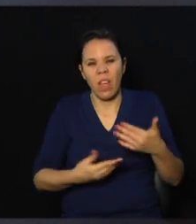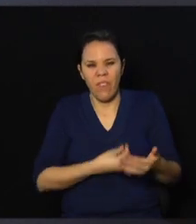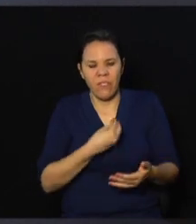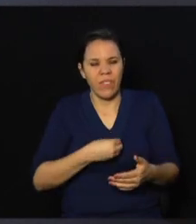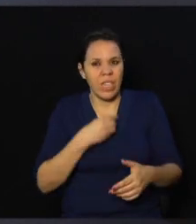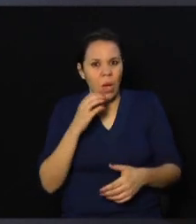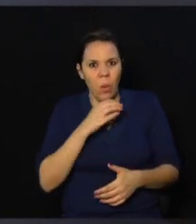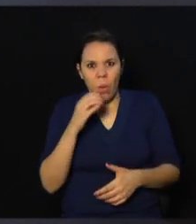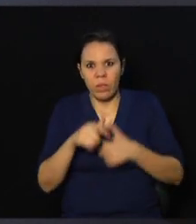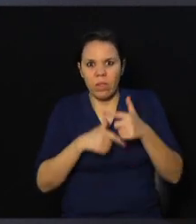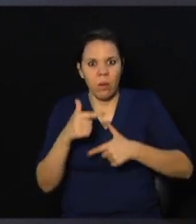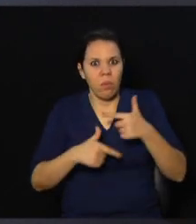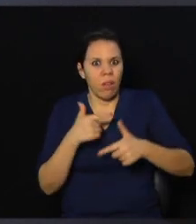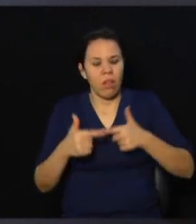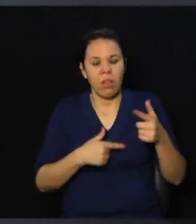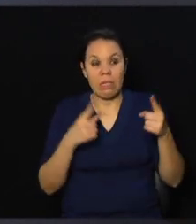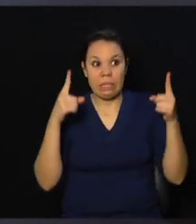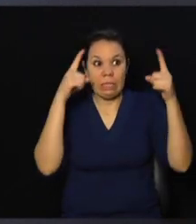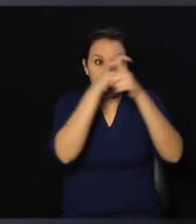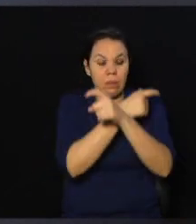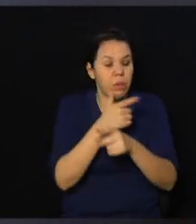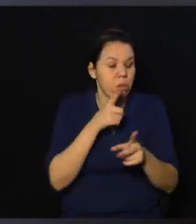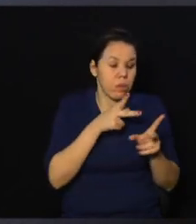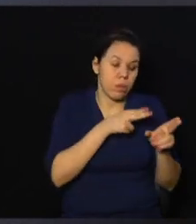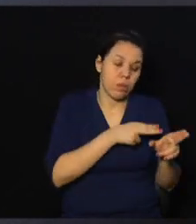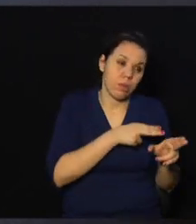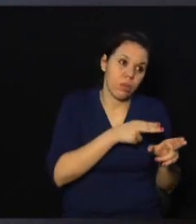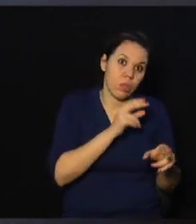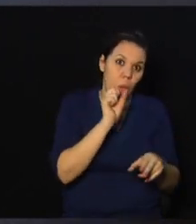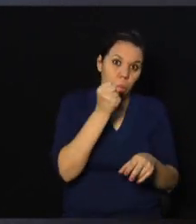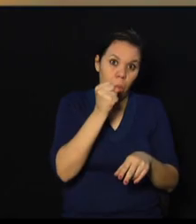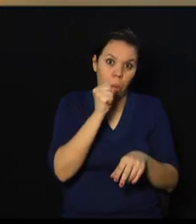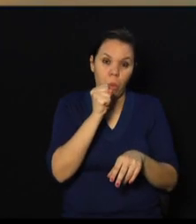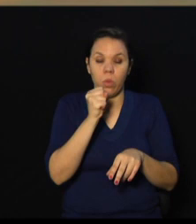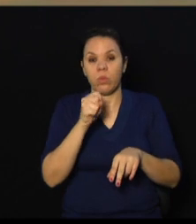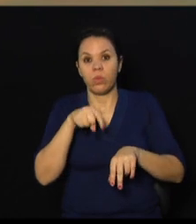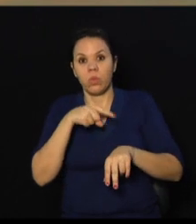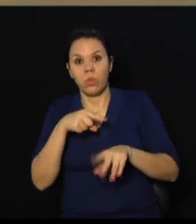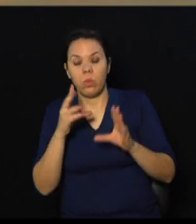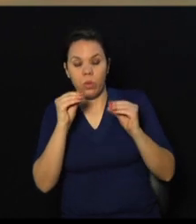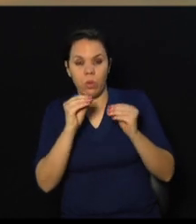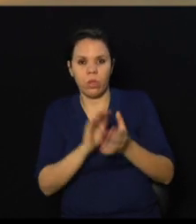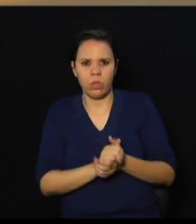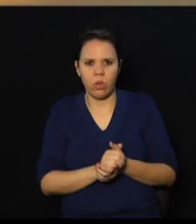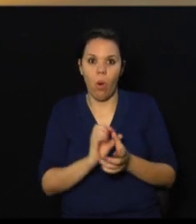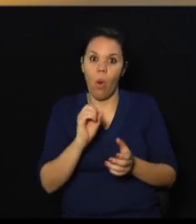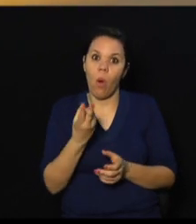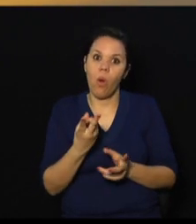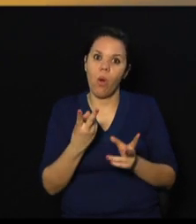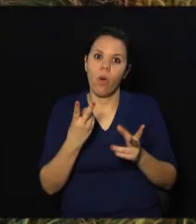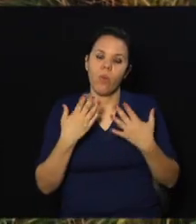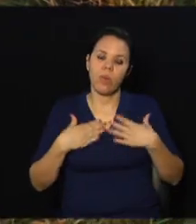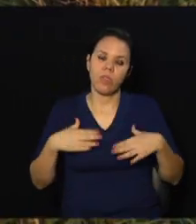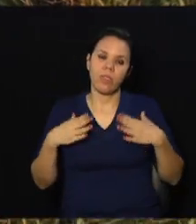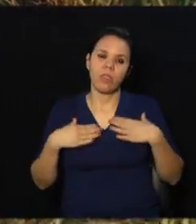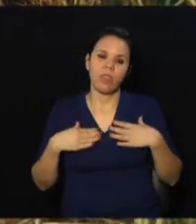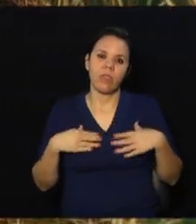agitada costumam ter dificuldade para dormir 8 horas por noite ou para descansar